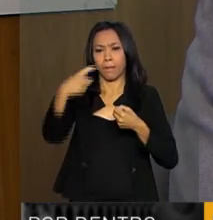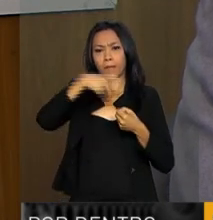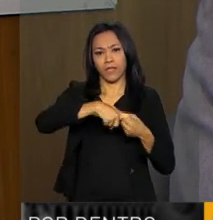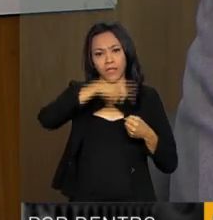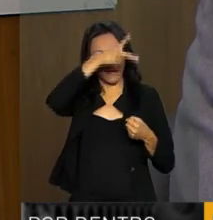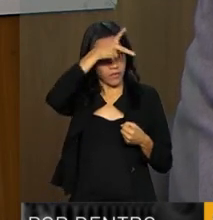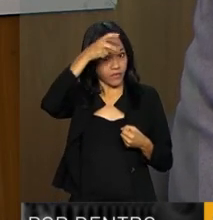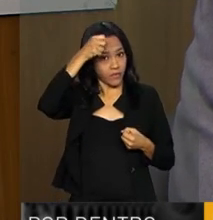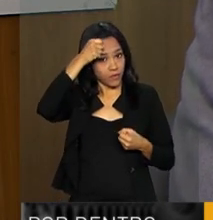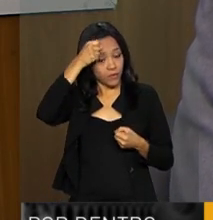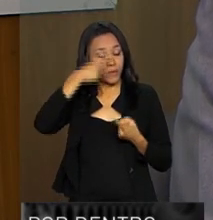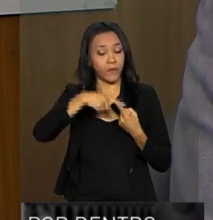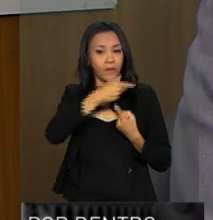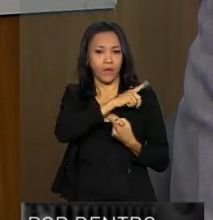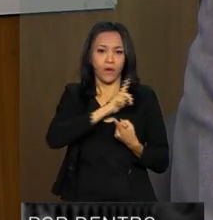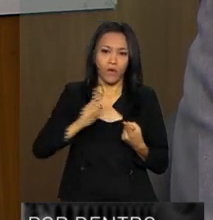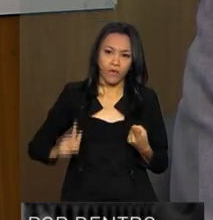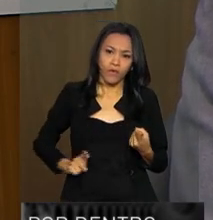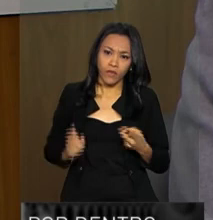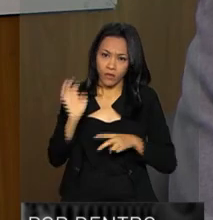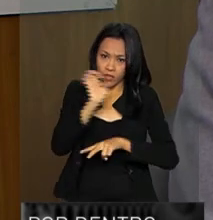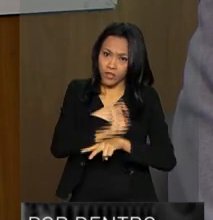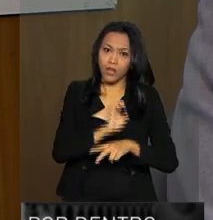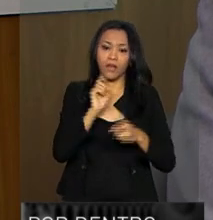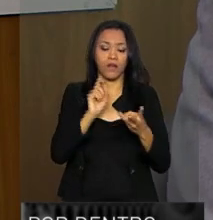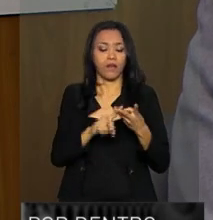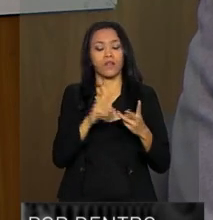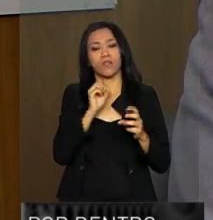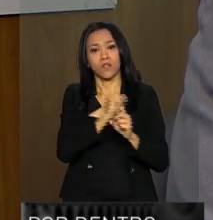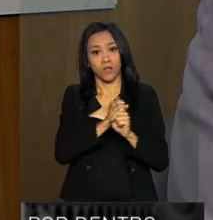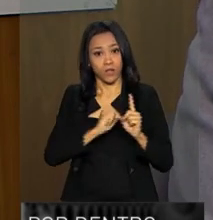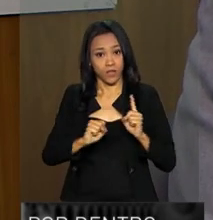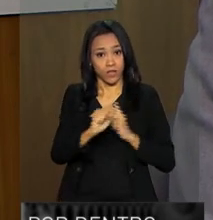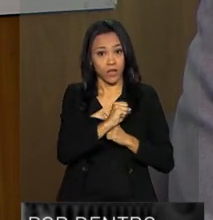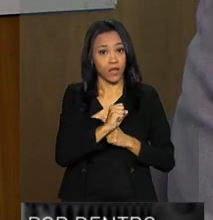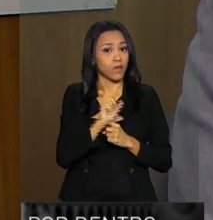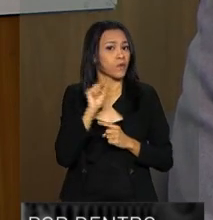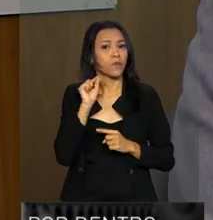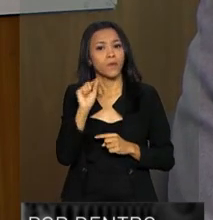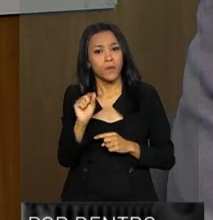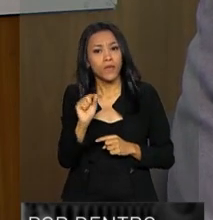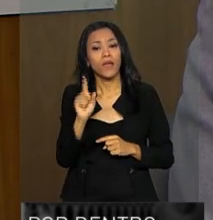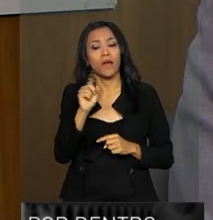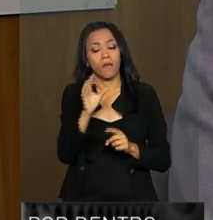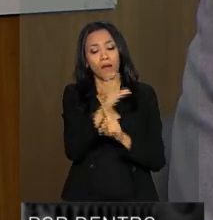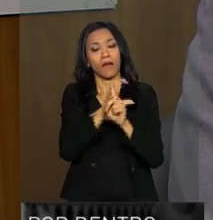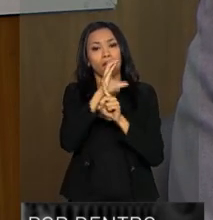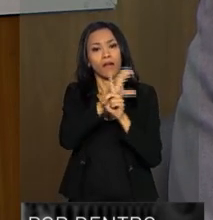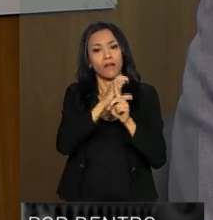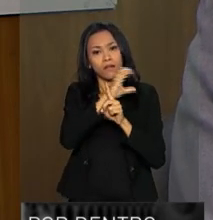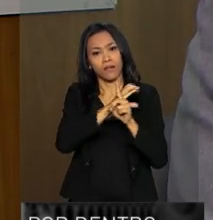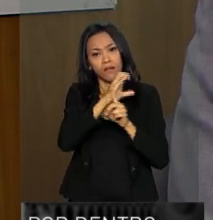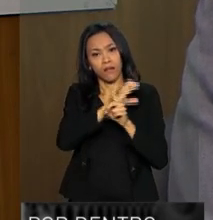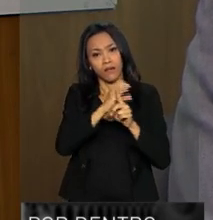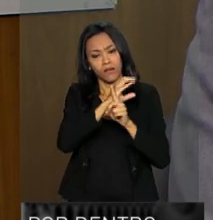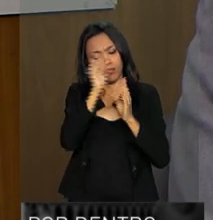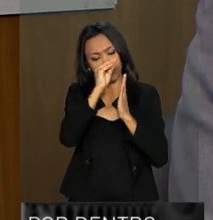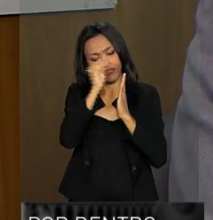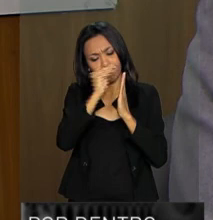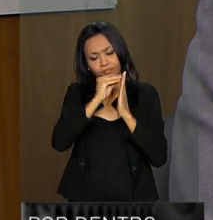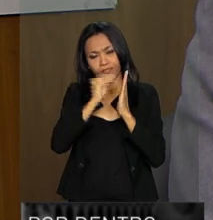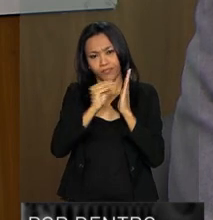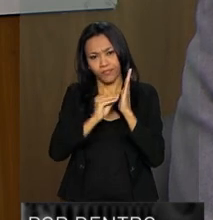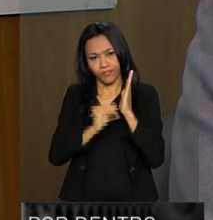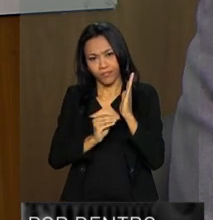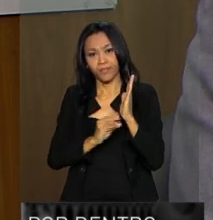o governo do estado e também a sociedade civil que é um calendário de eventos estratégicos nas